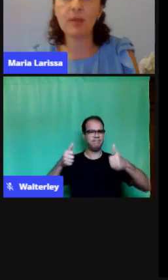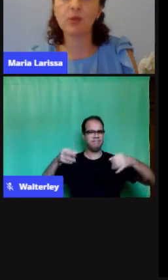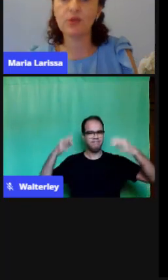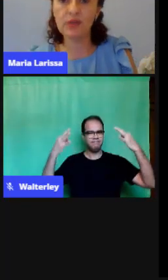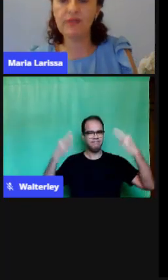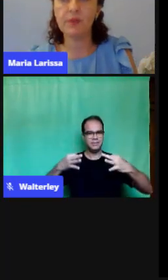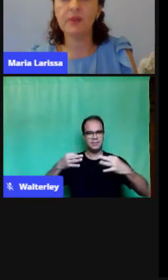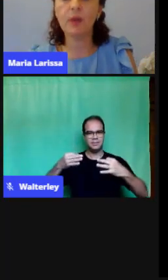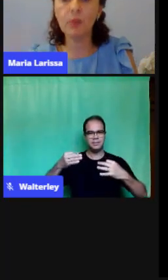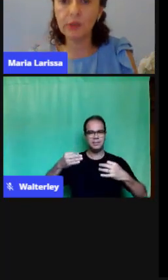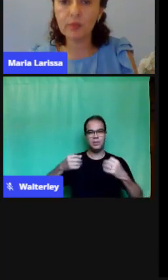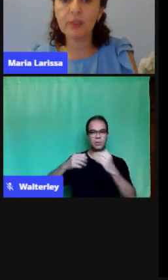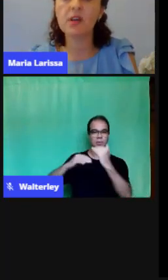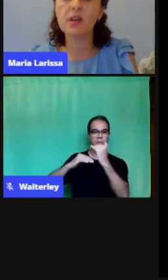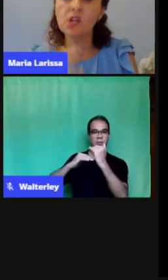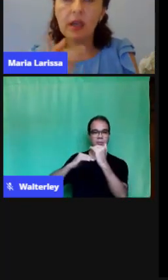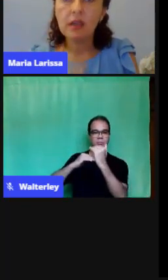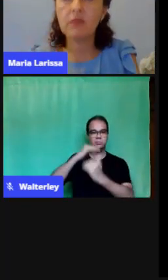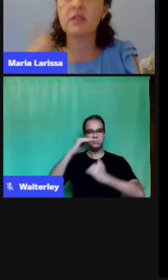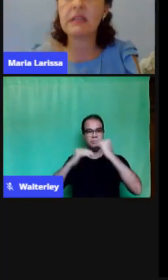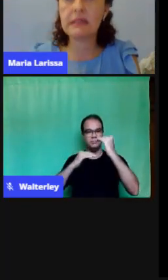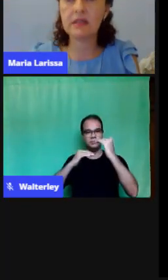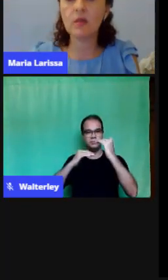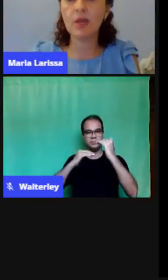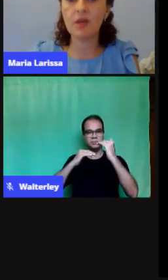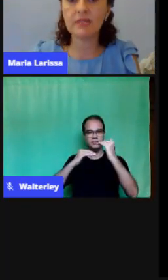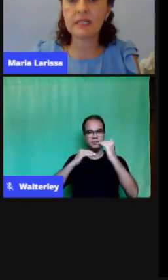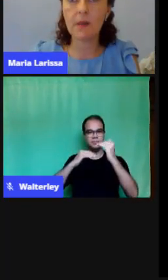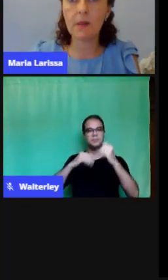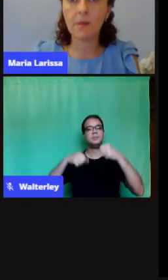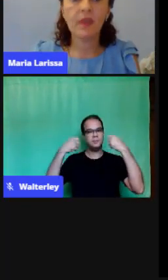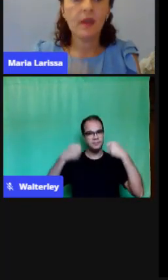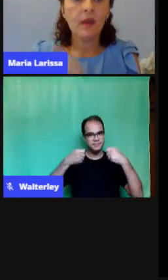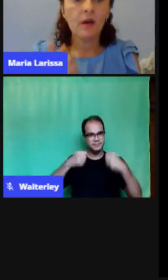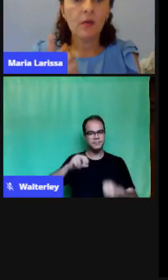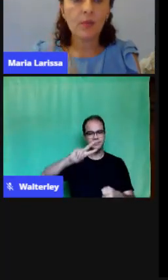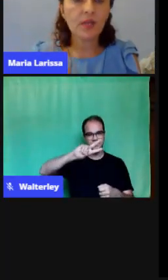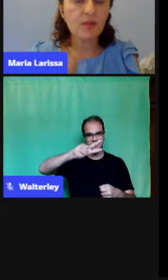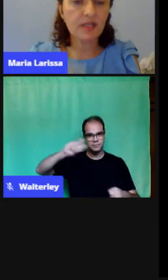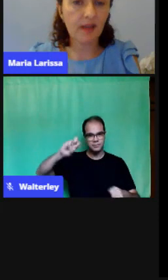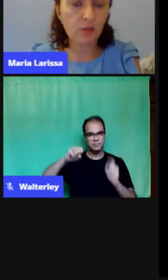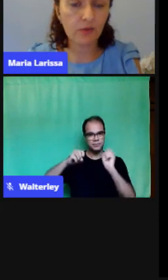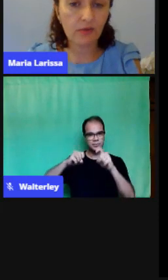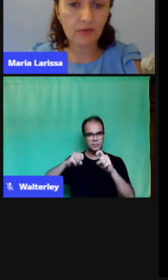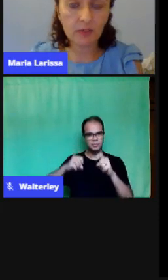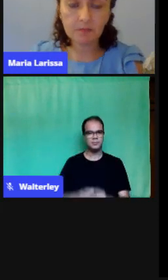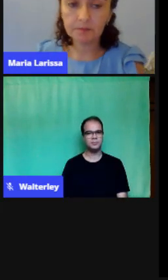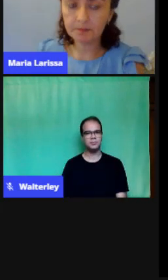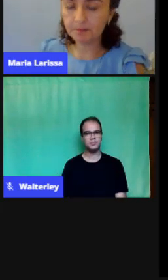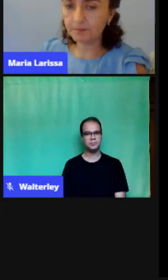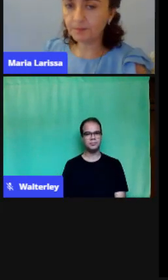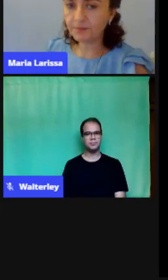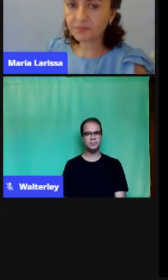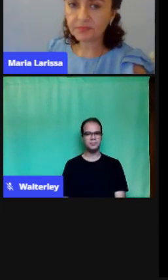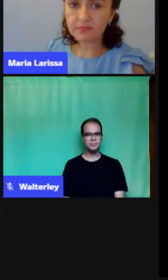tarefa. Ele vai para outro nível. Então, é muito importante que você insira uma nova sessão. Próximo slide, por